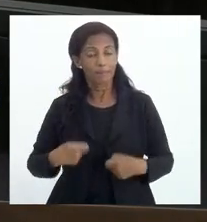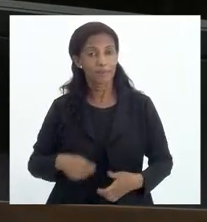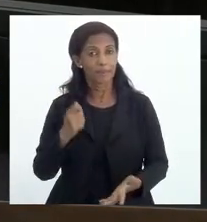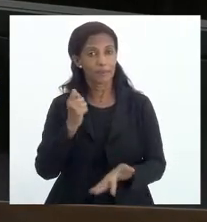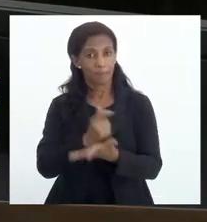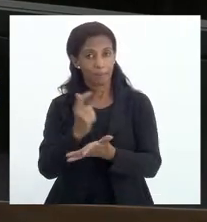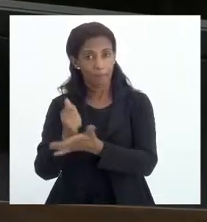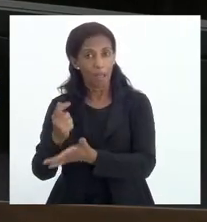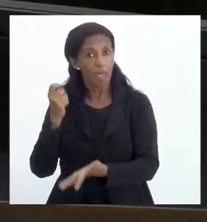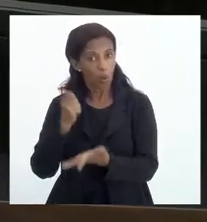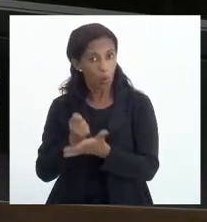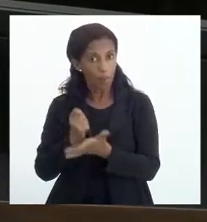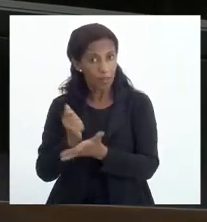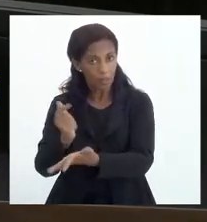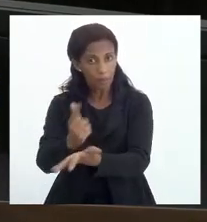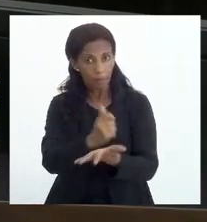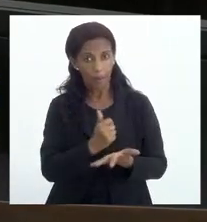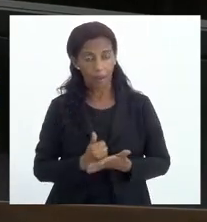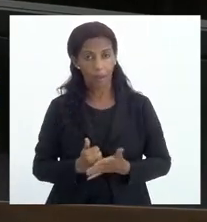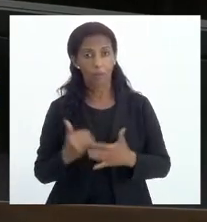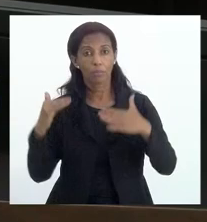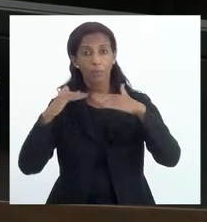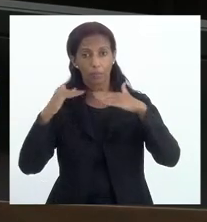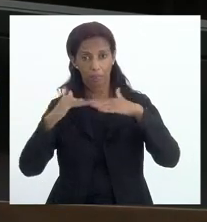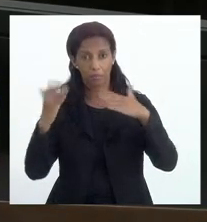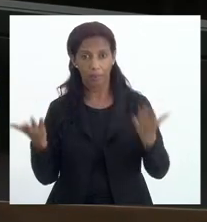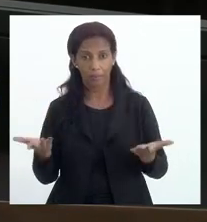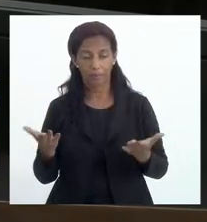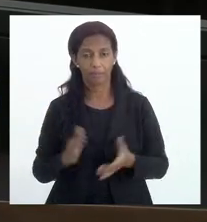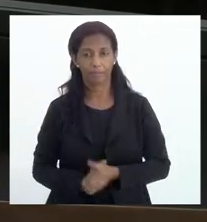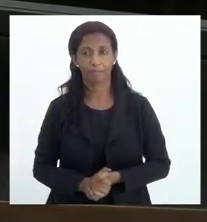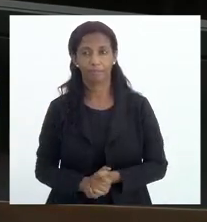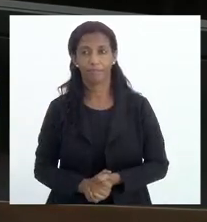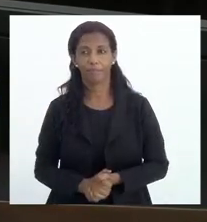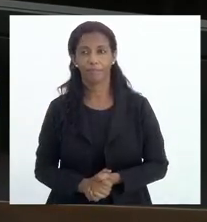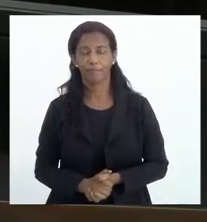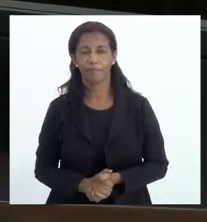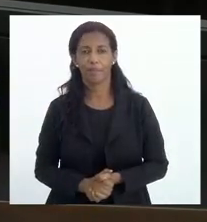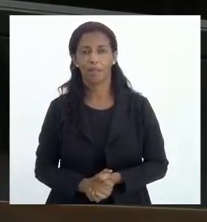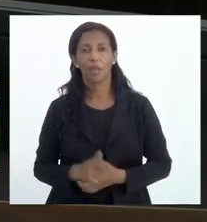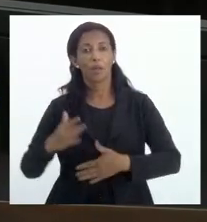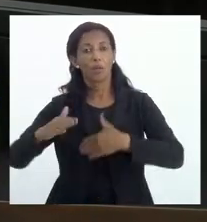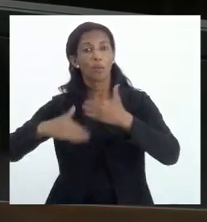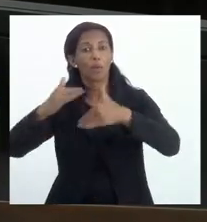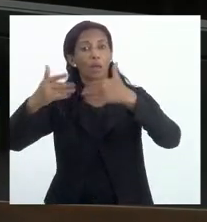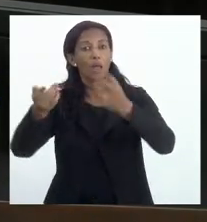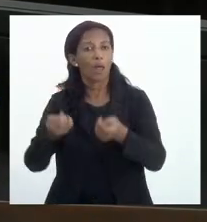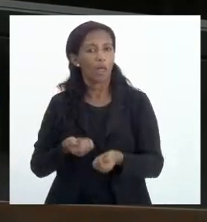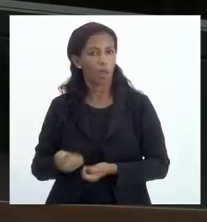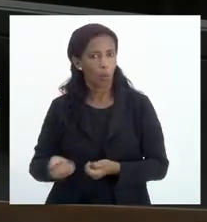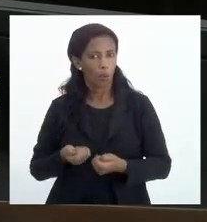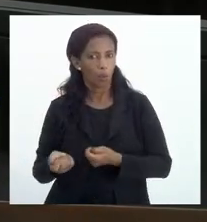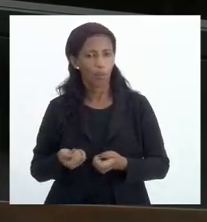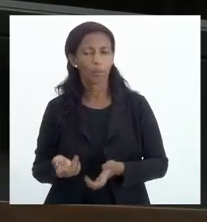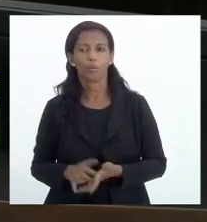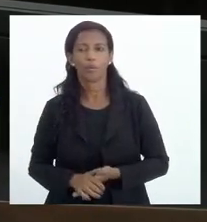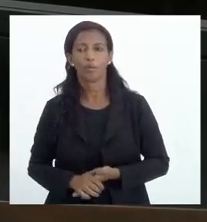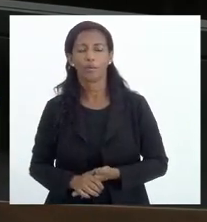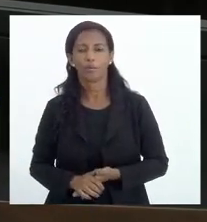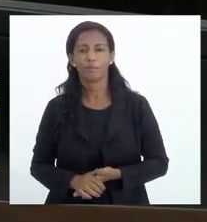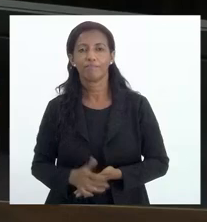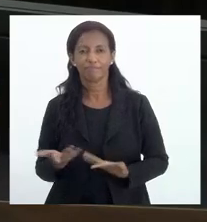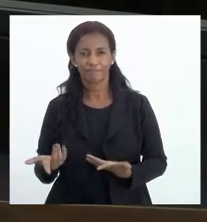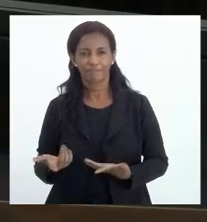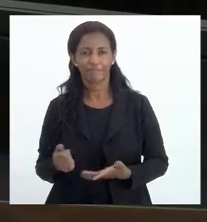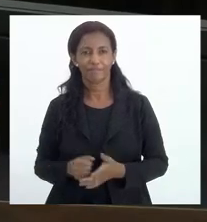Se é obrigatório gastar, por que está no teto? E se é para gerar desenvolvimento econômico, por que está no teto? Esse é o